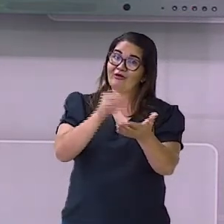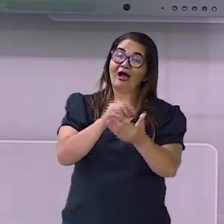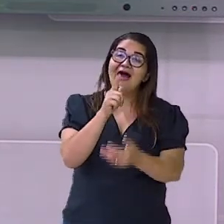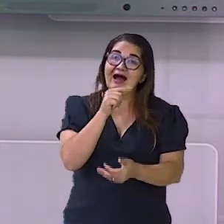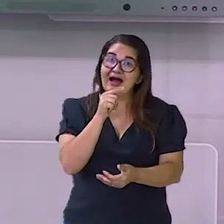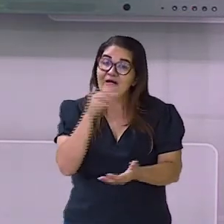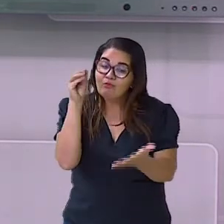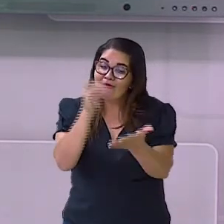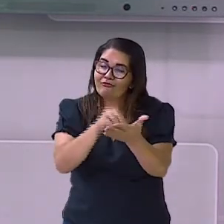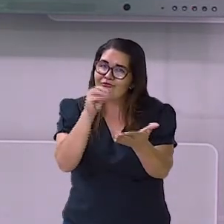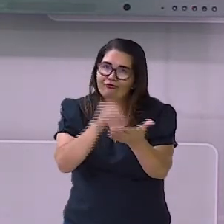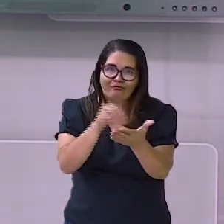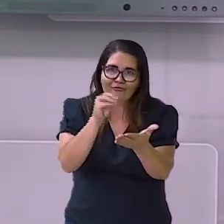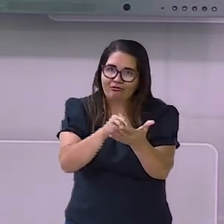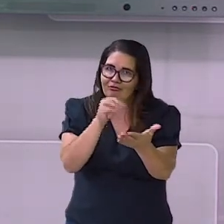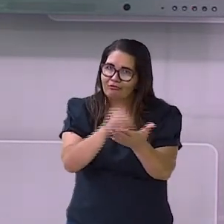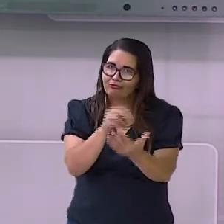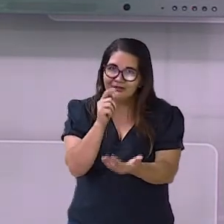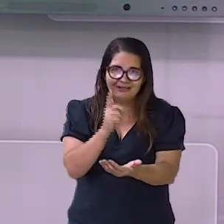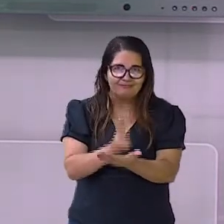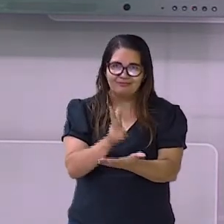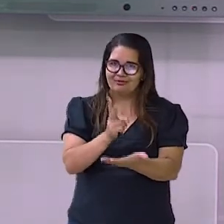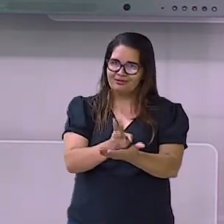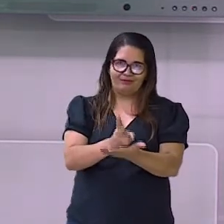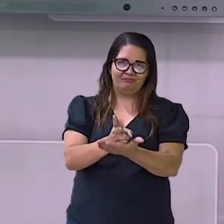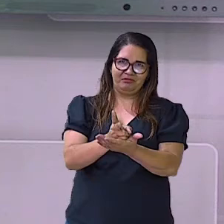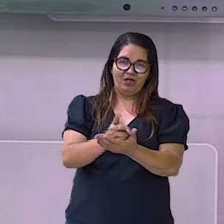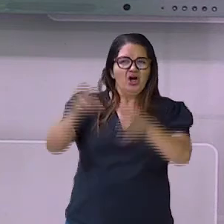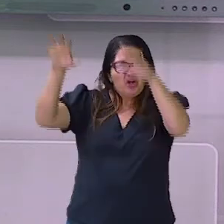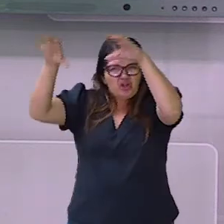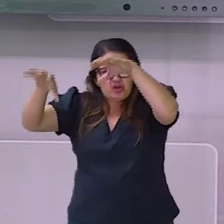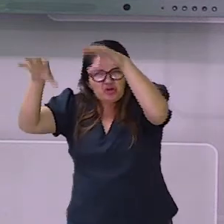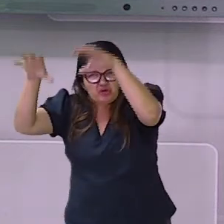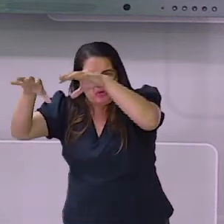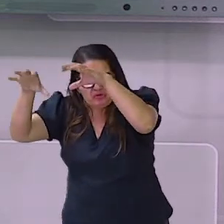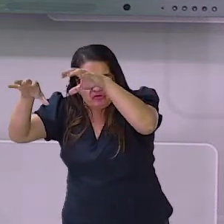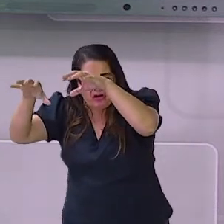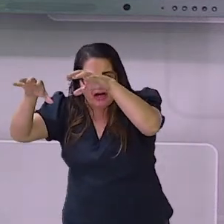Ok? A umidade do ar não tem. Então,